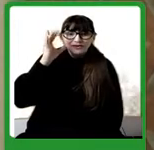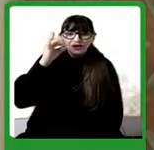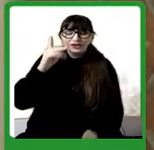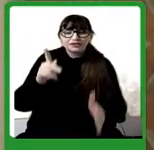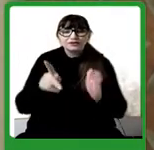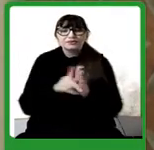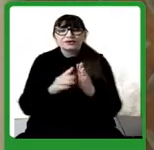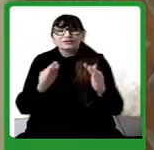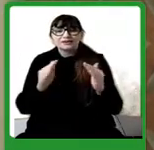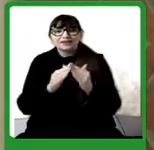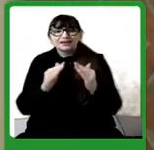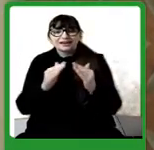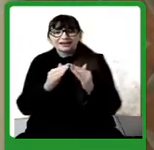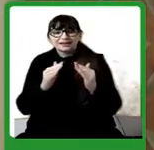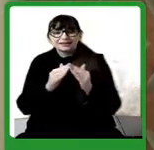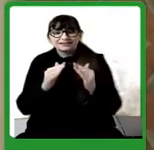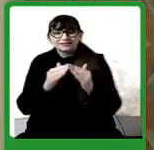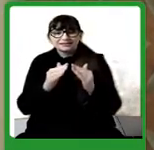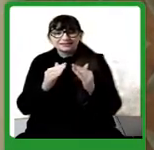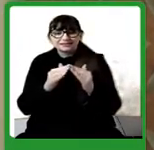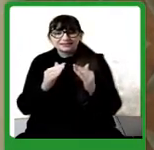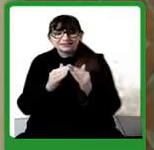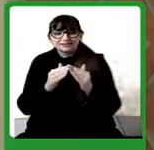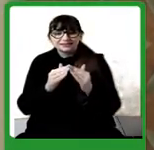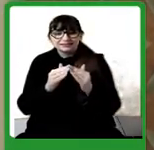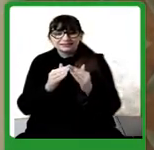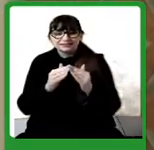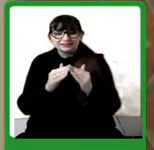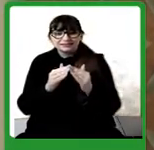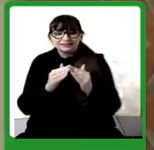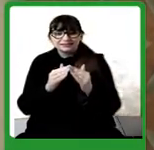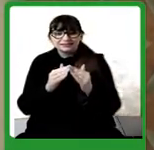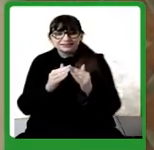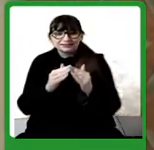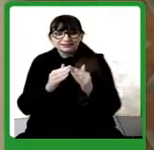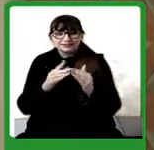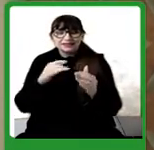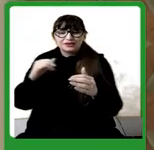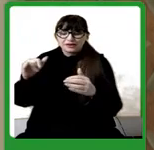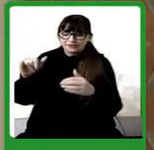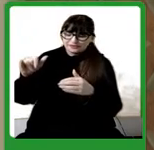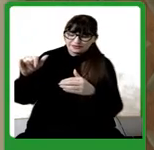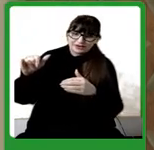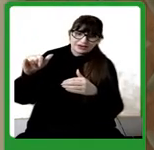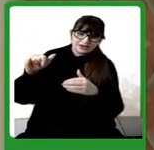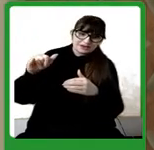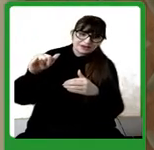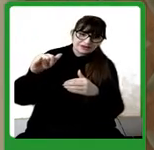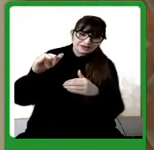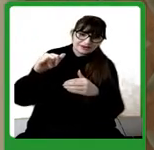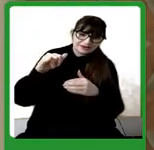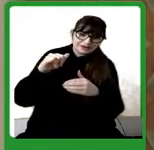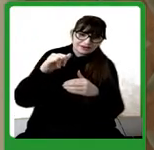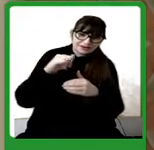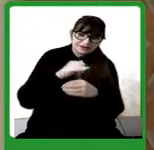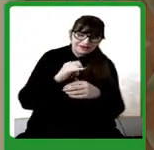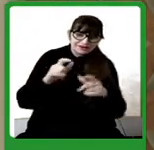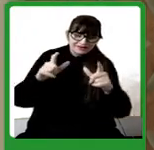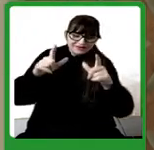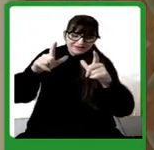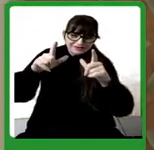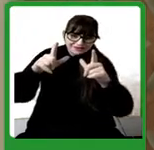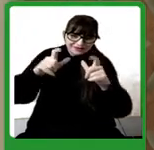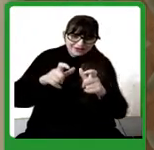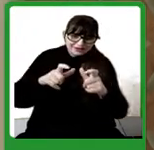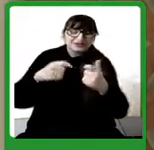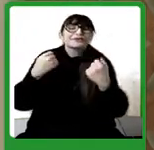Uma foto da propriedade tirada de avião. Toda casa de colono raiz tem que ter